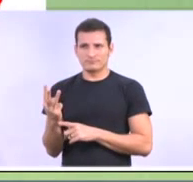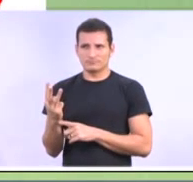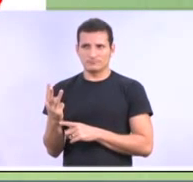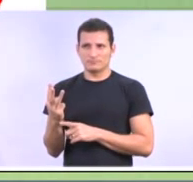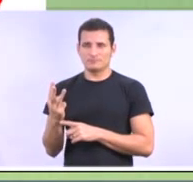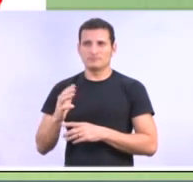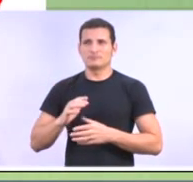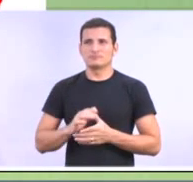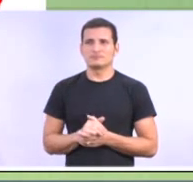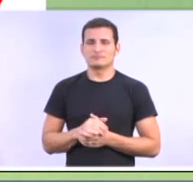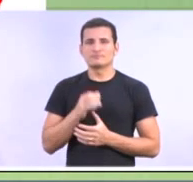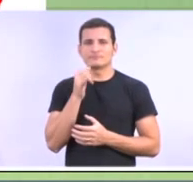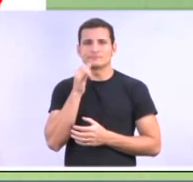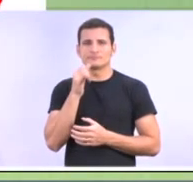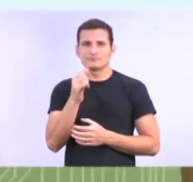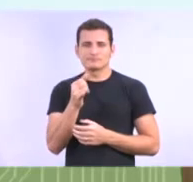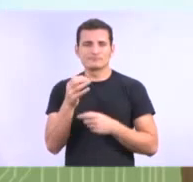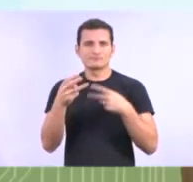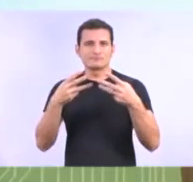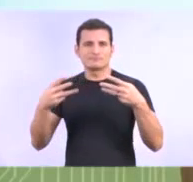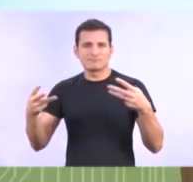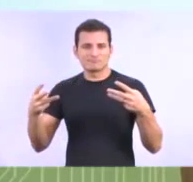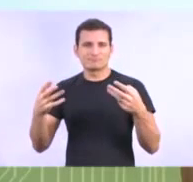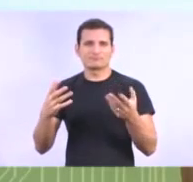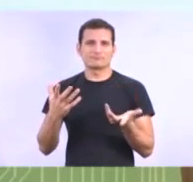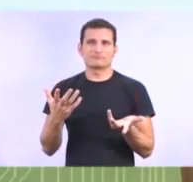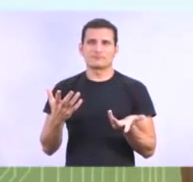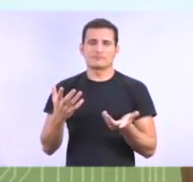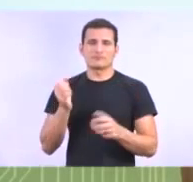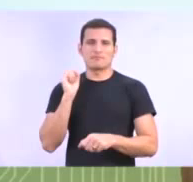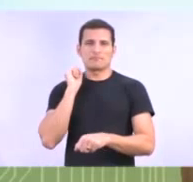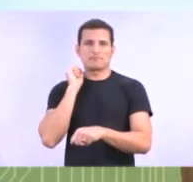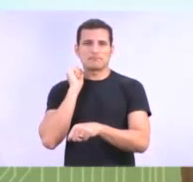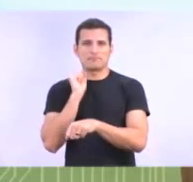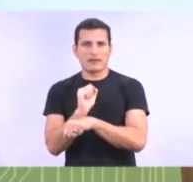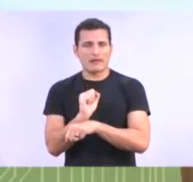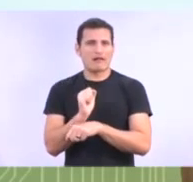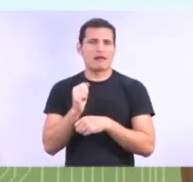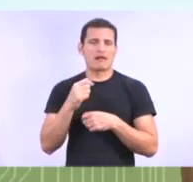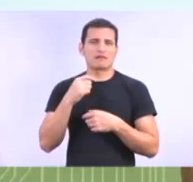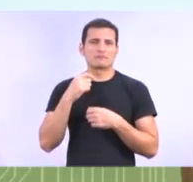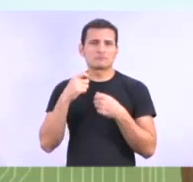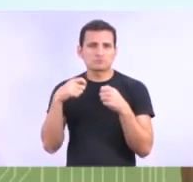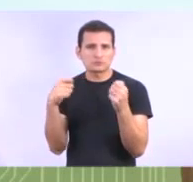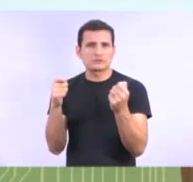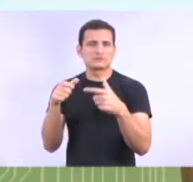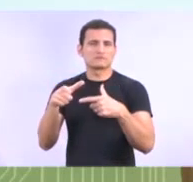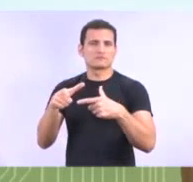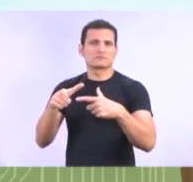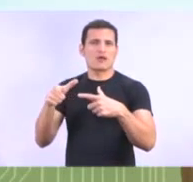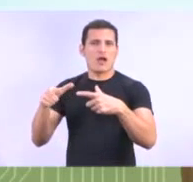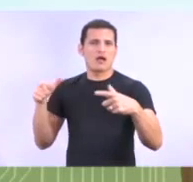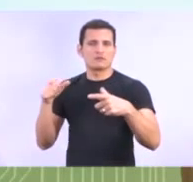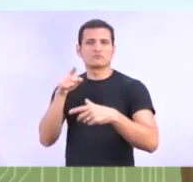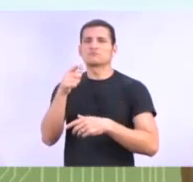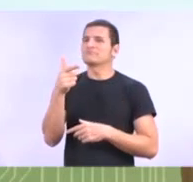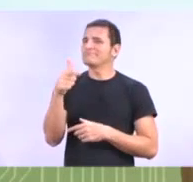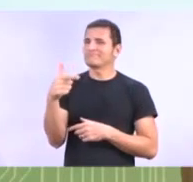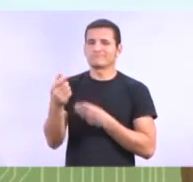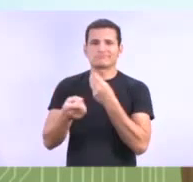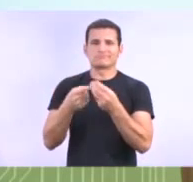toda travada, uma rede que não fosse possível de ampliar mais, você não ia ter como